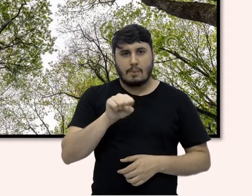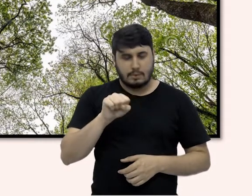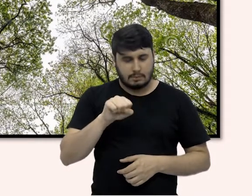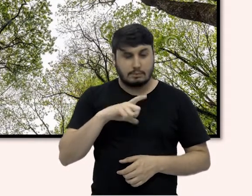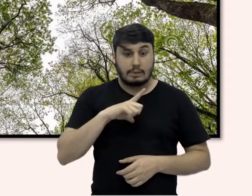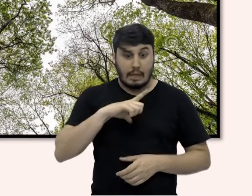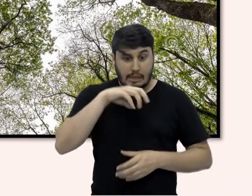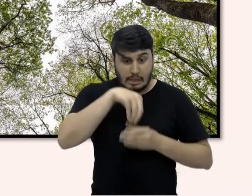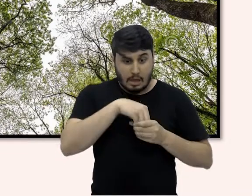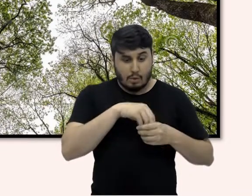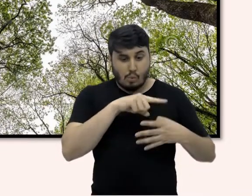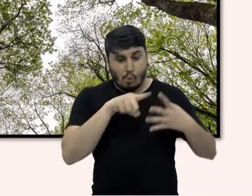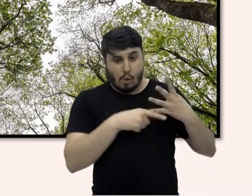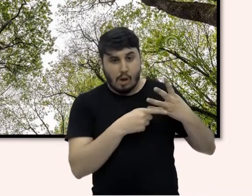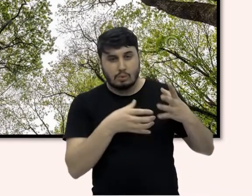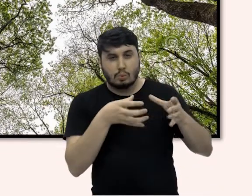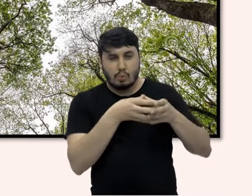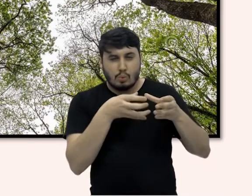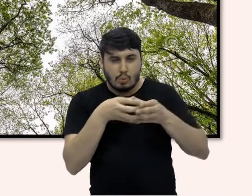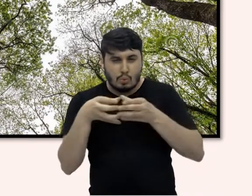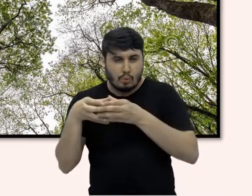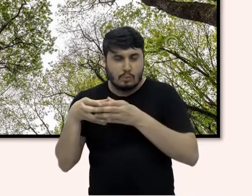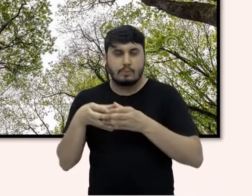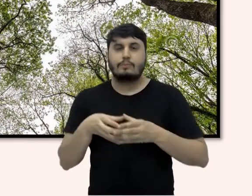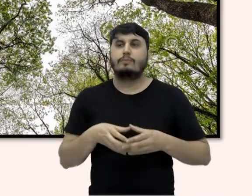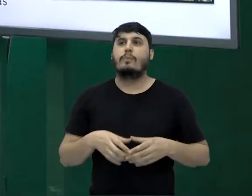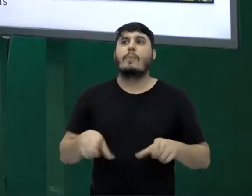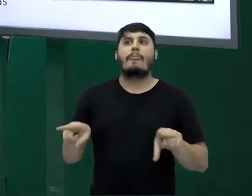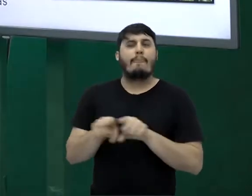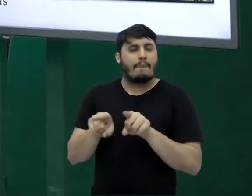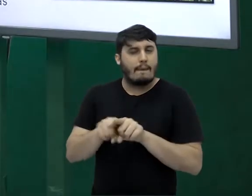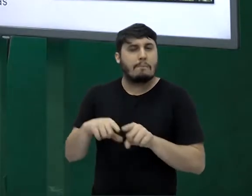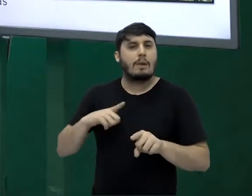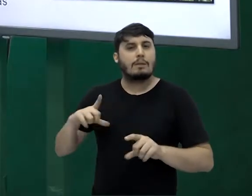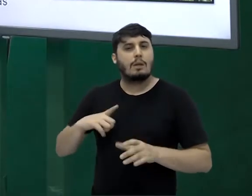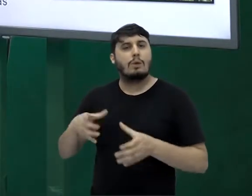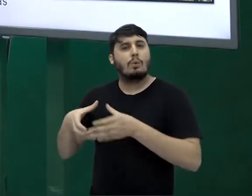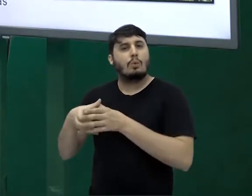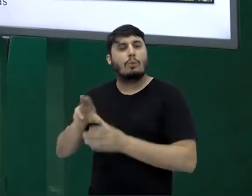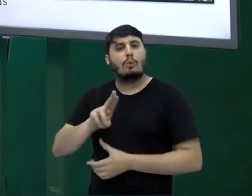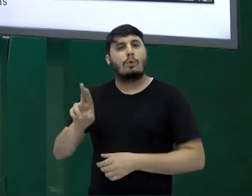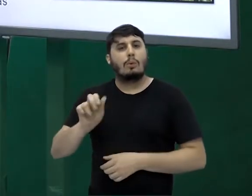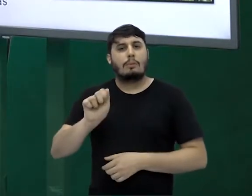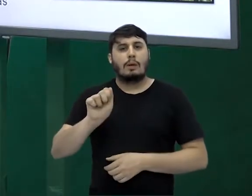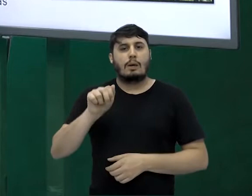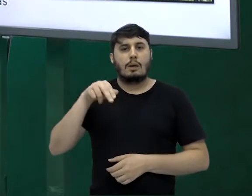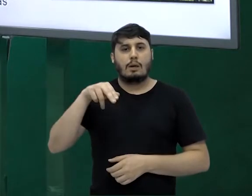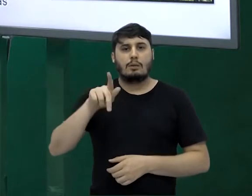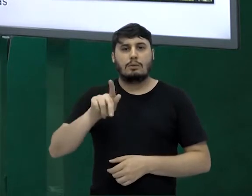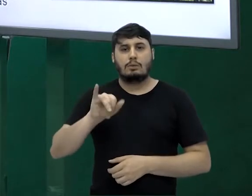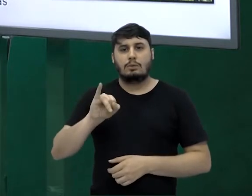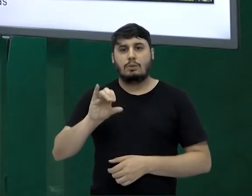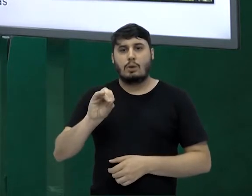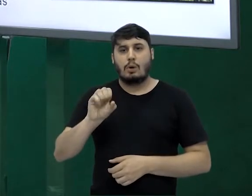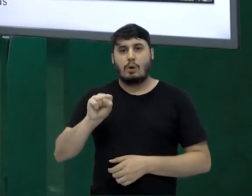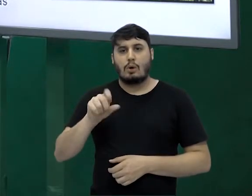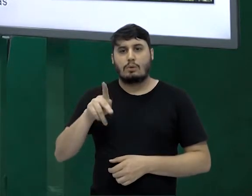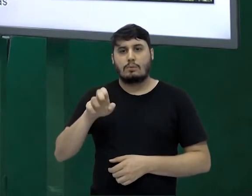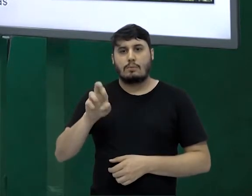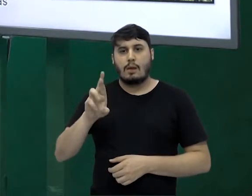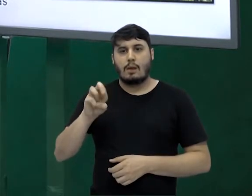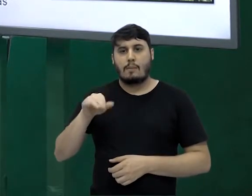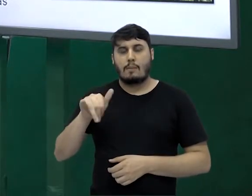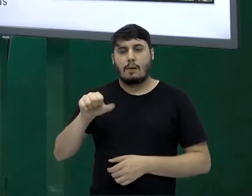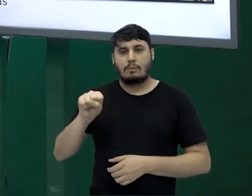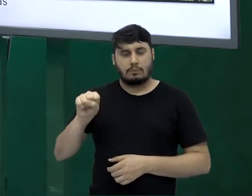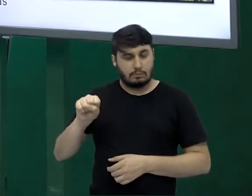mais à frente, e o grupo das angiospermas, que apesar de ter um filo só, né, os antófitas,